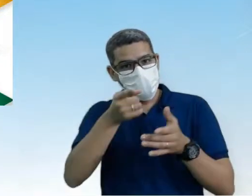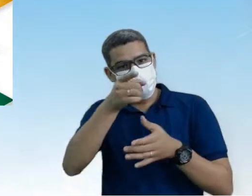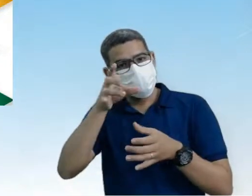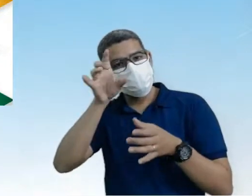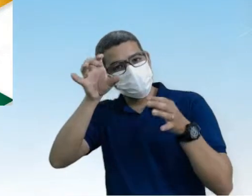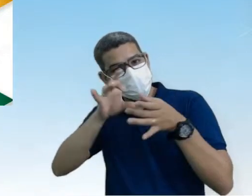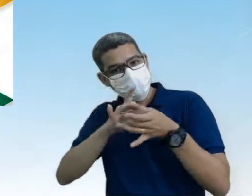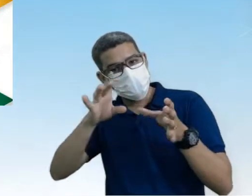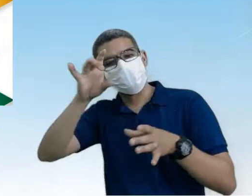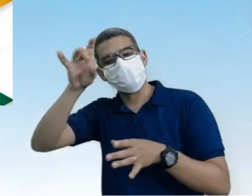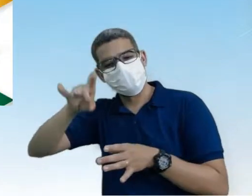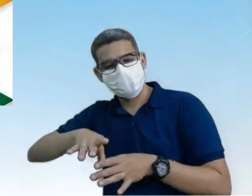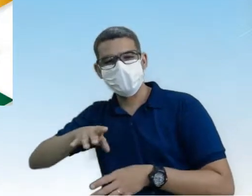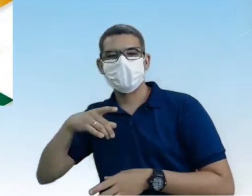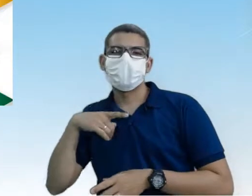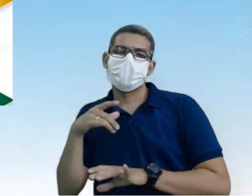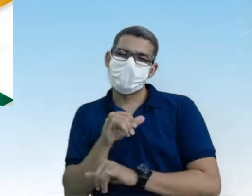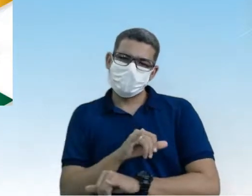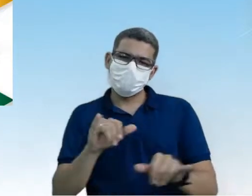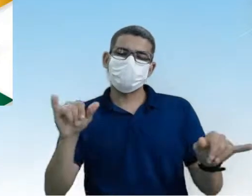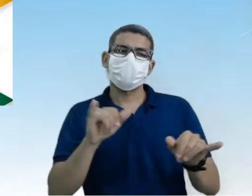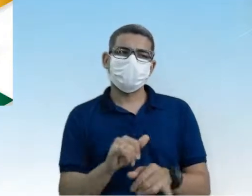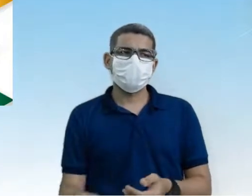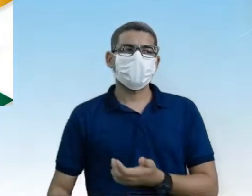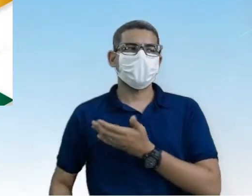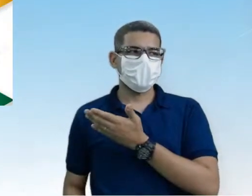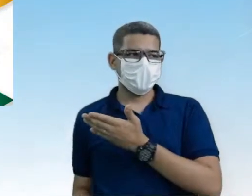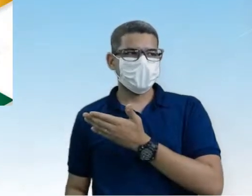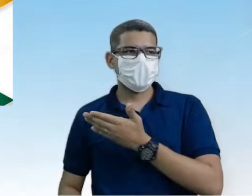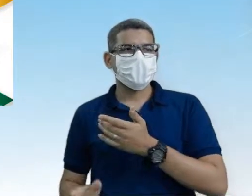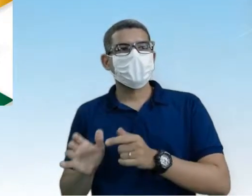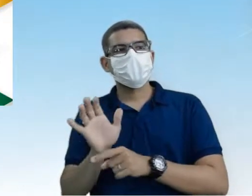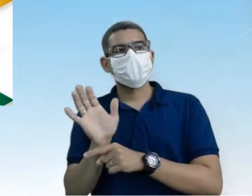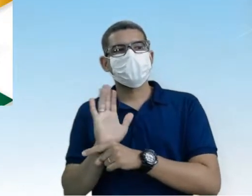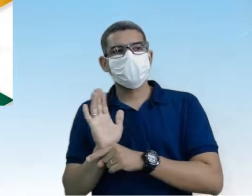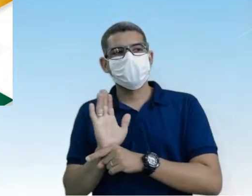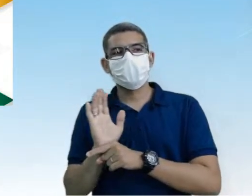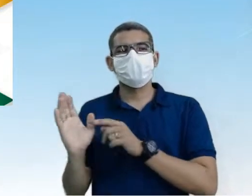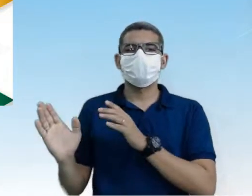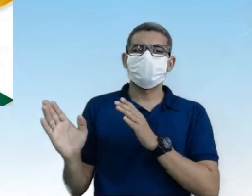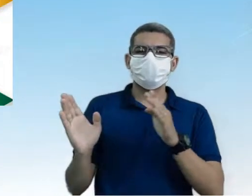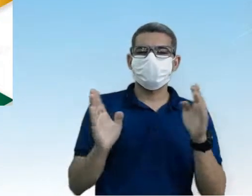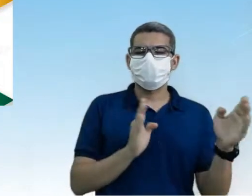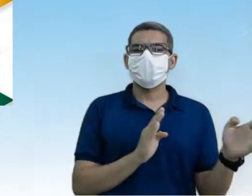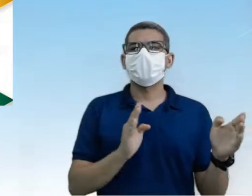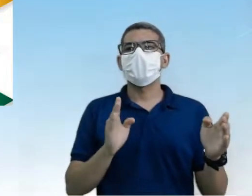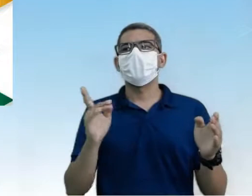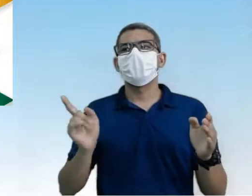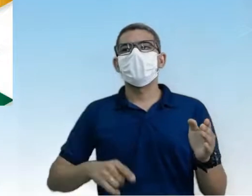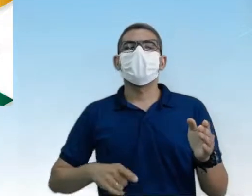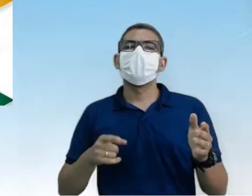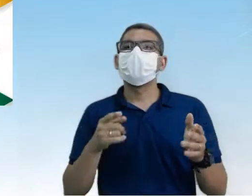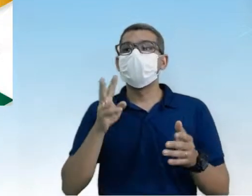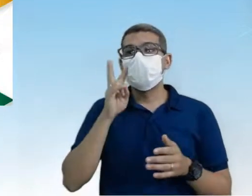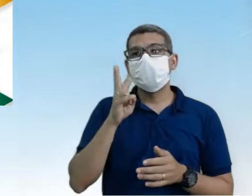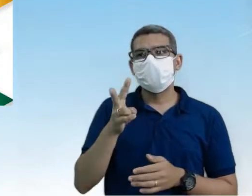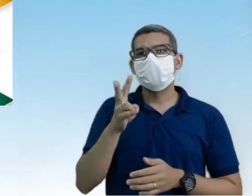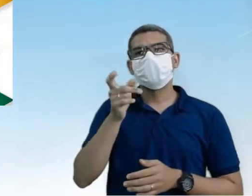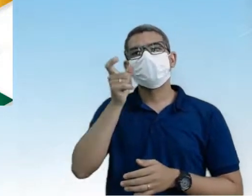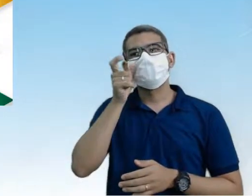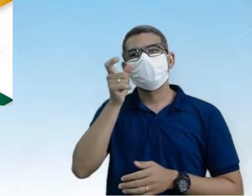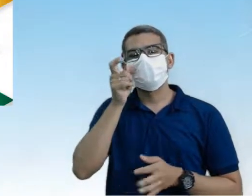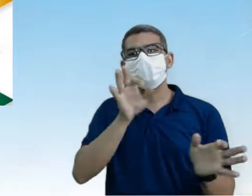consegue mexer com mais informações para tentar convidar a gente, obviamente, a seguir aquilo que está sendo